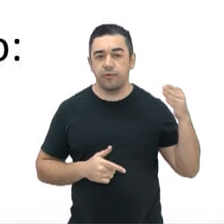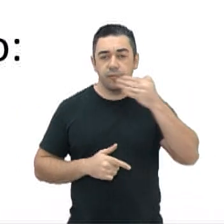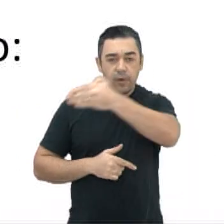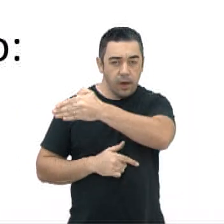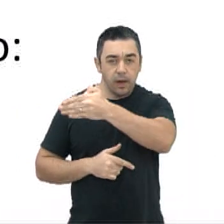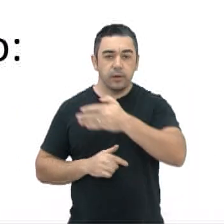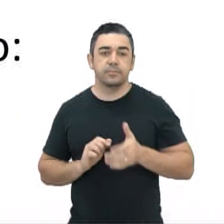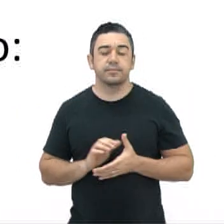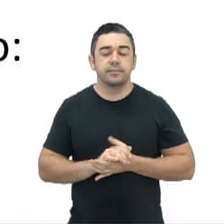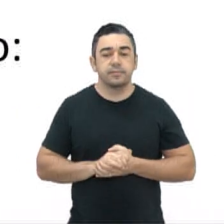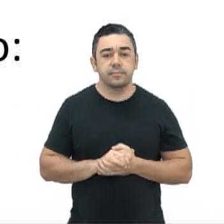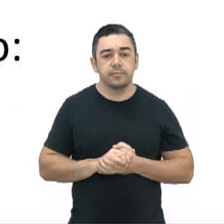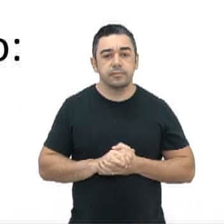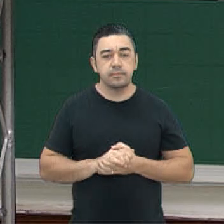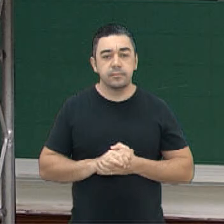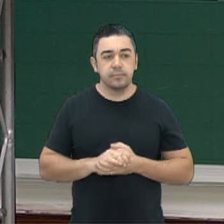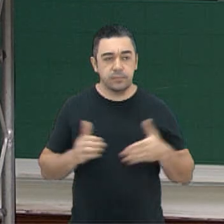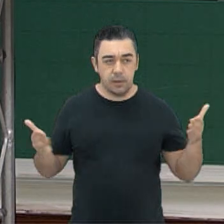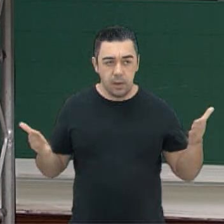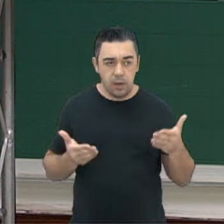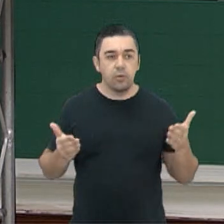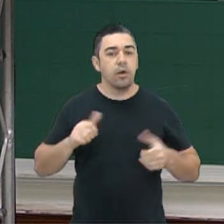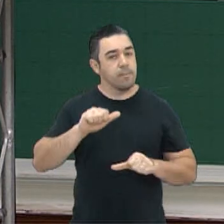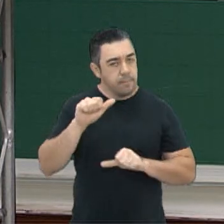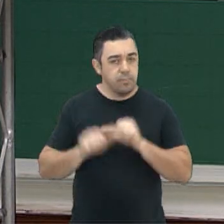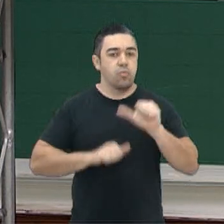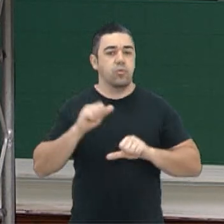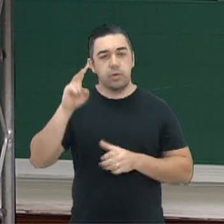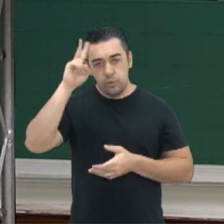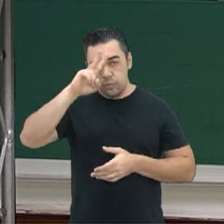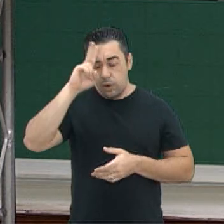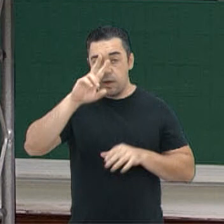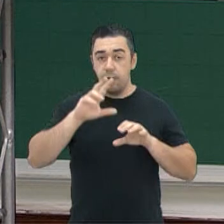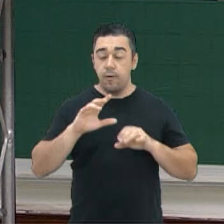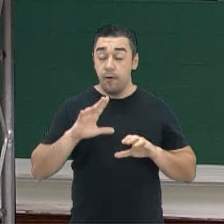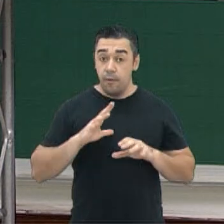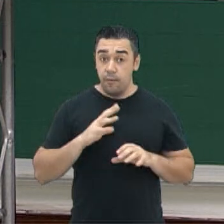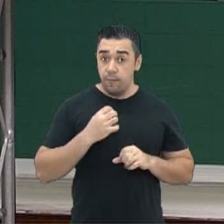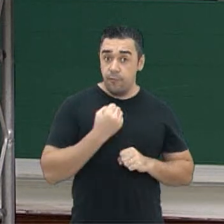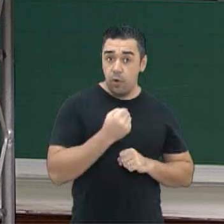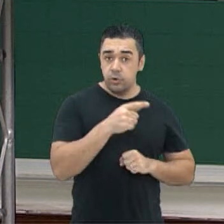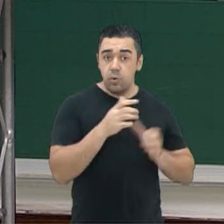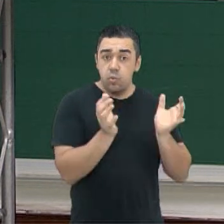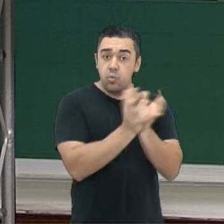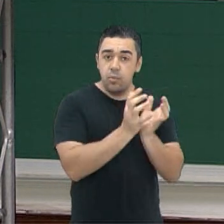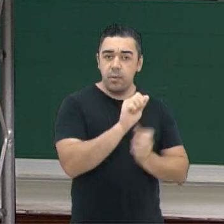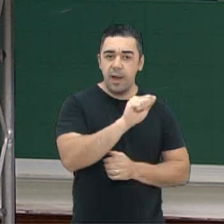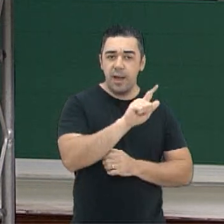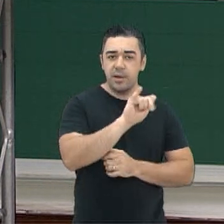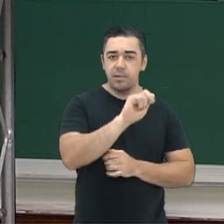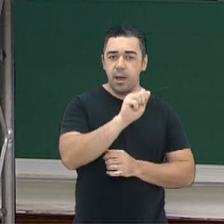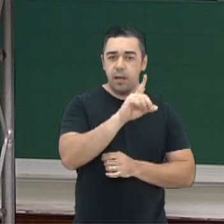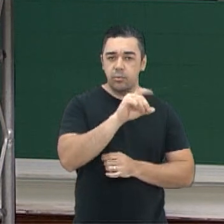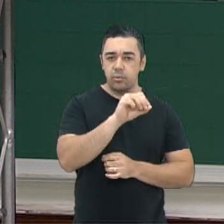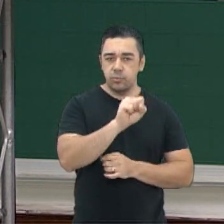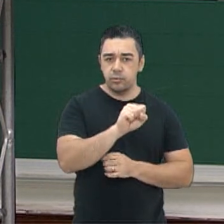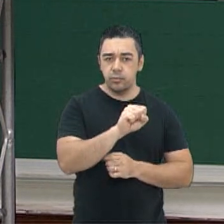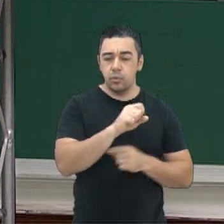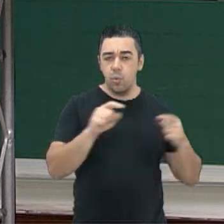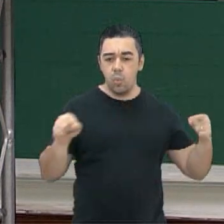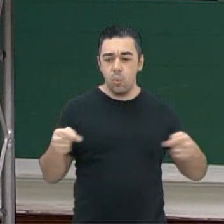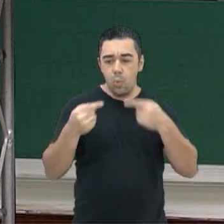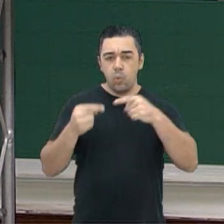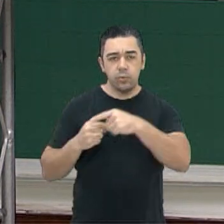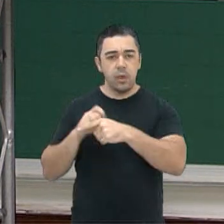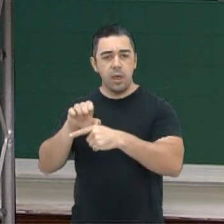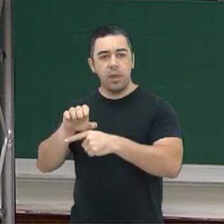colocar aqui o nosso amigo, e agora a história vai mudar. Vai fortalecer o grupo dos aliados, contra o